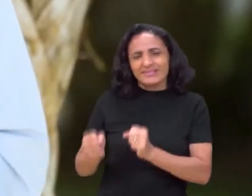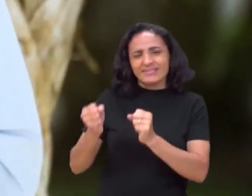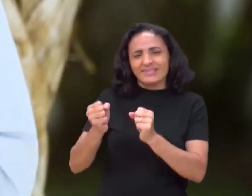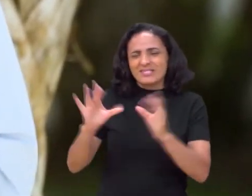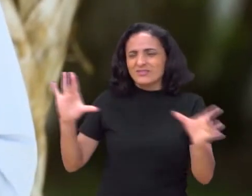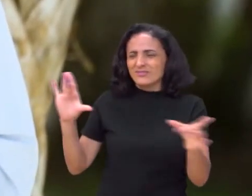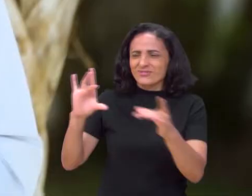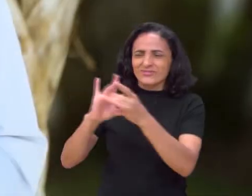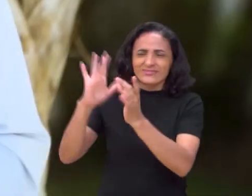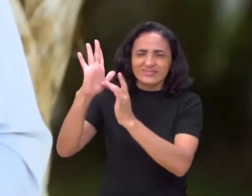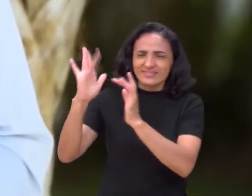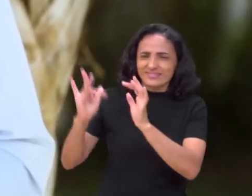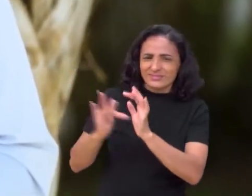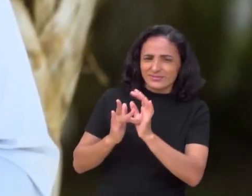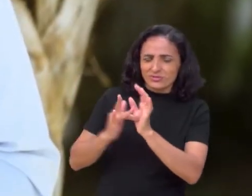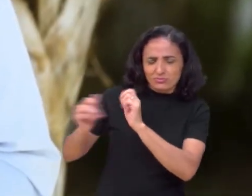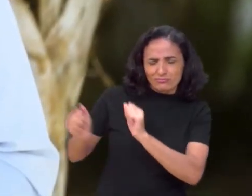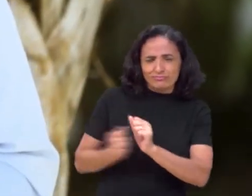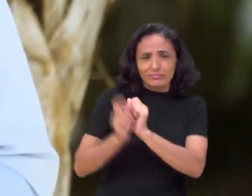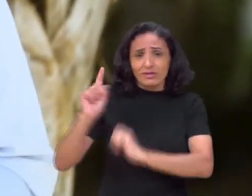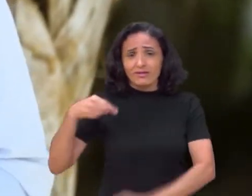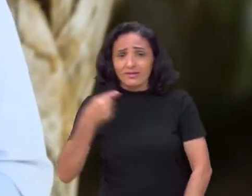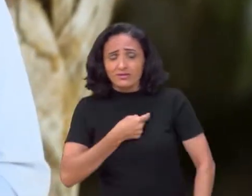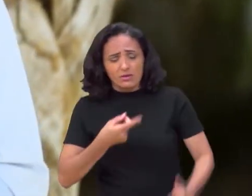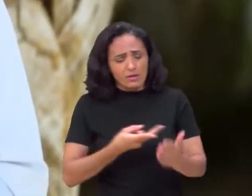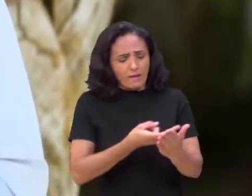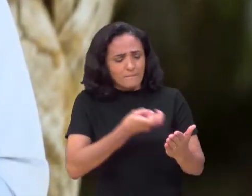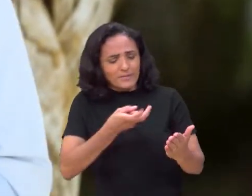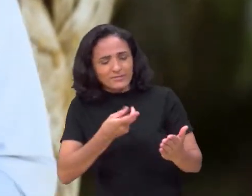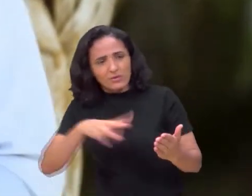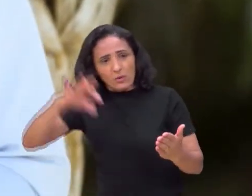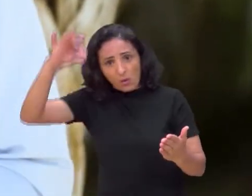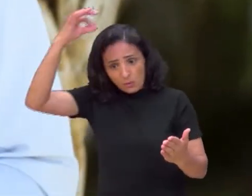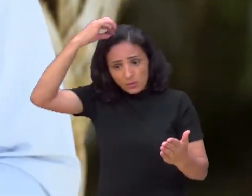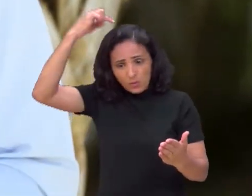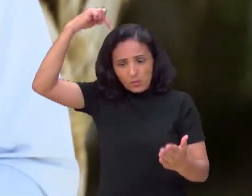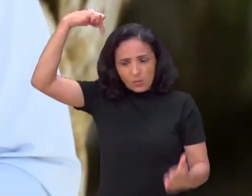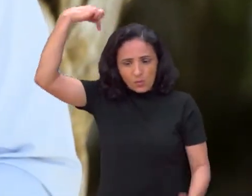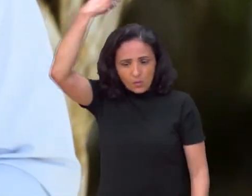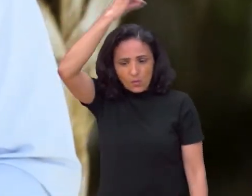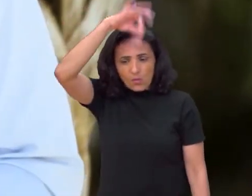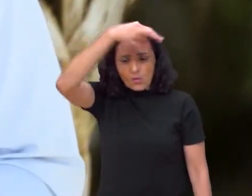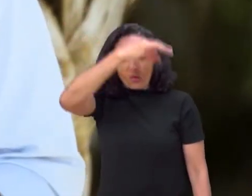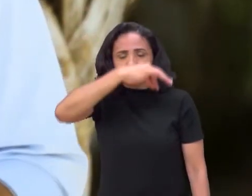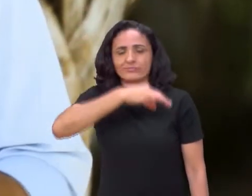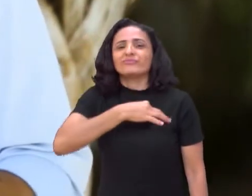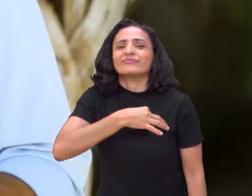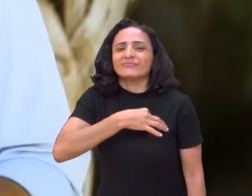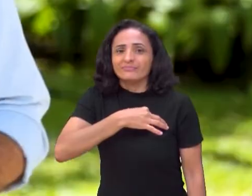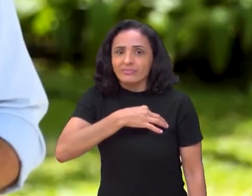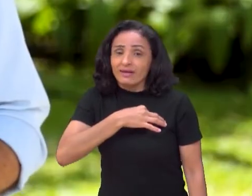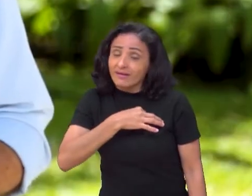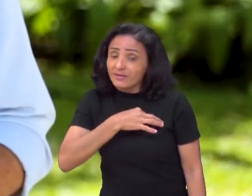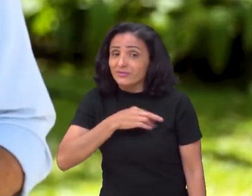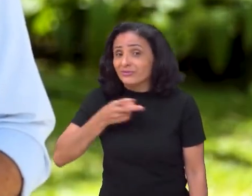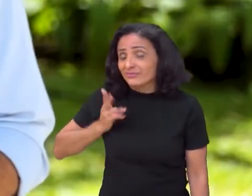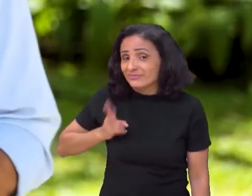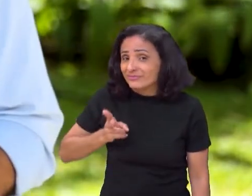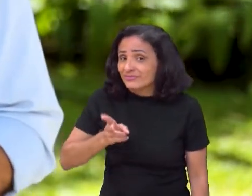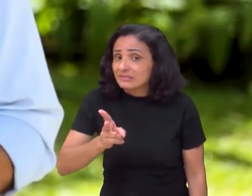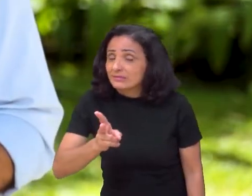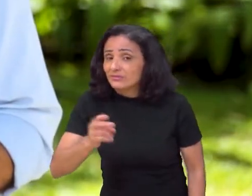essência. E nós percebemos que esse Espírito Santo, Ele foi enviado para que estivesse